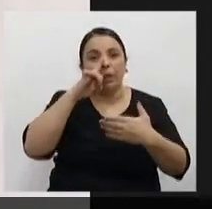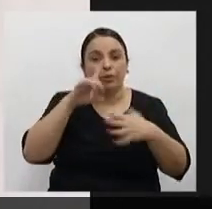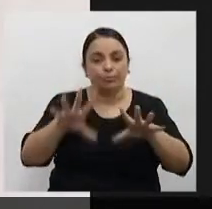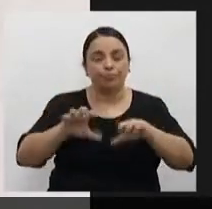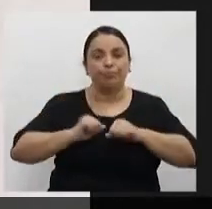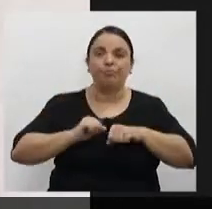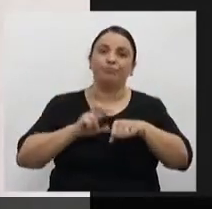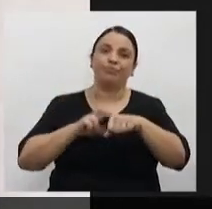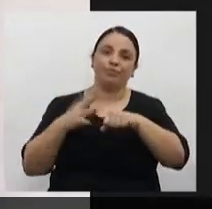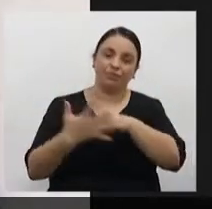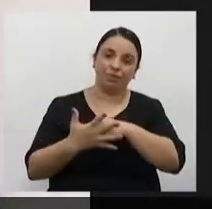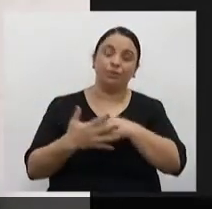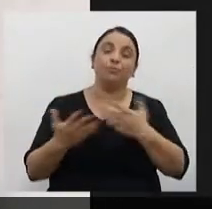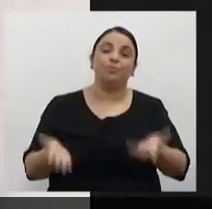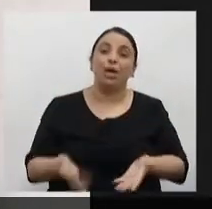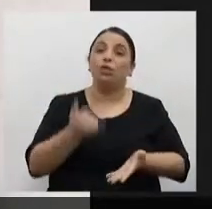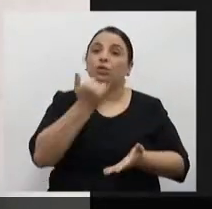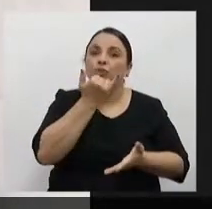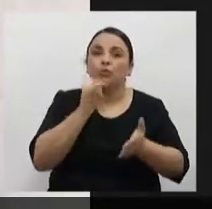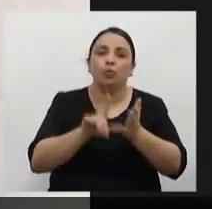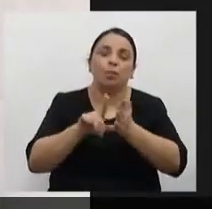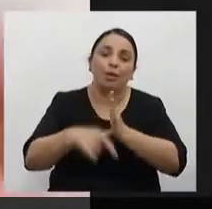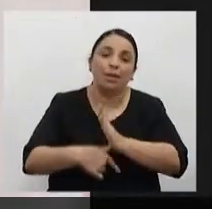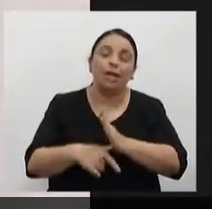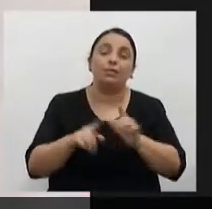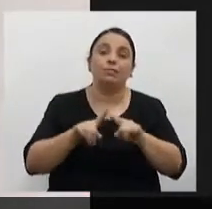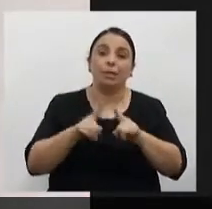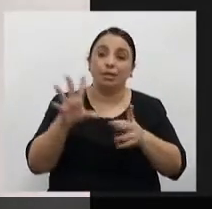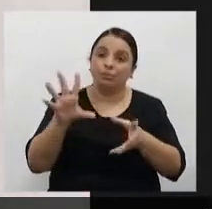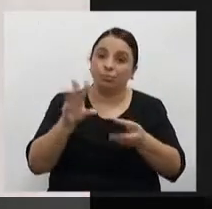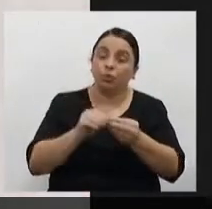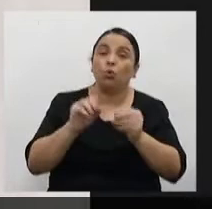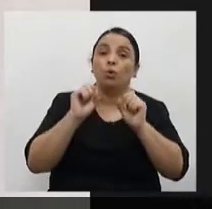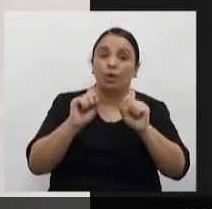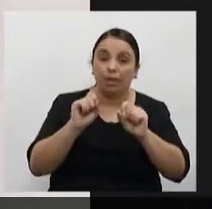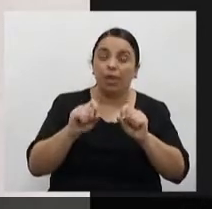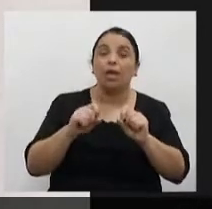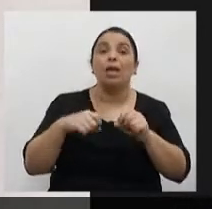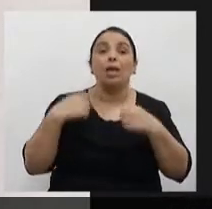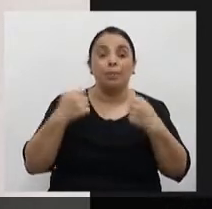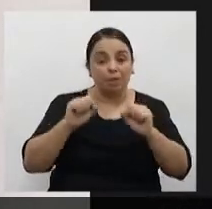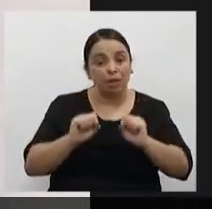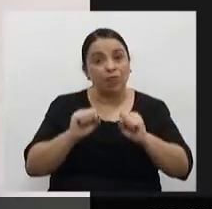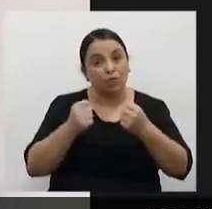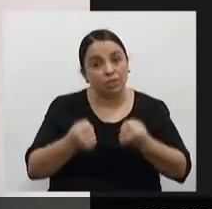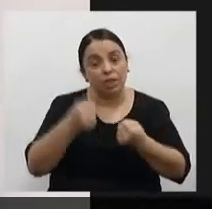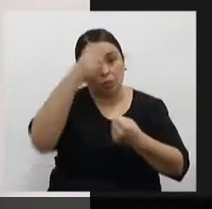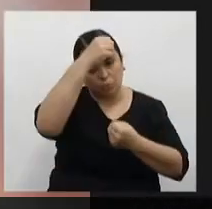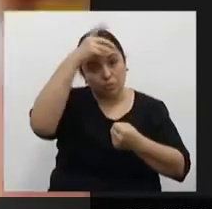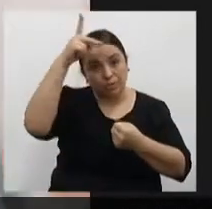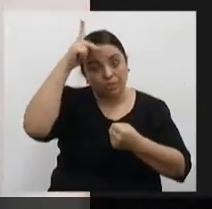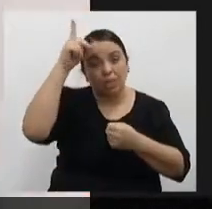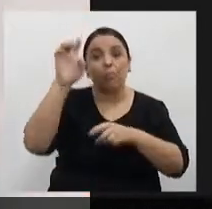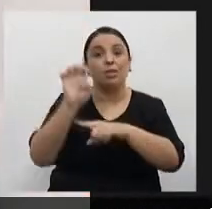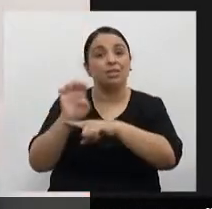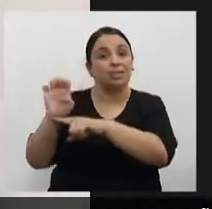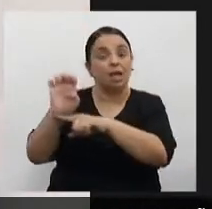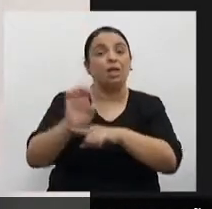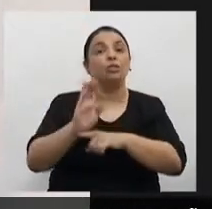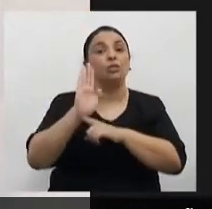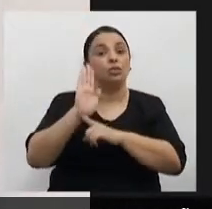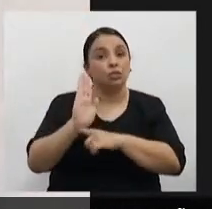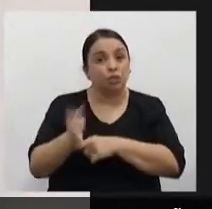pela prorrogação, só para poder concluir, vale ressaltar que vários municípios e estados já estão, né, com